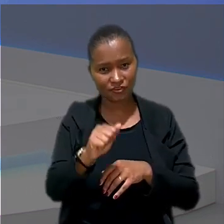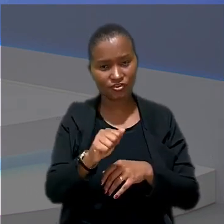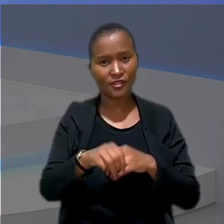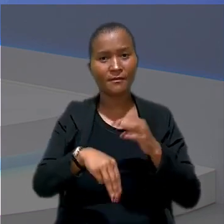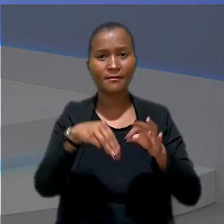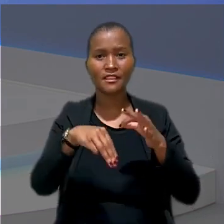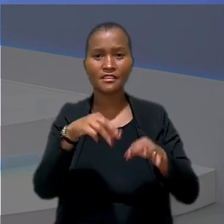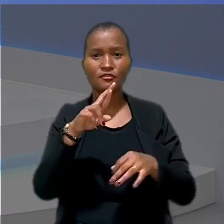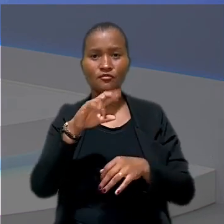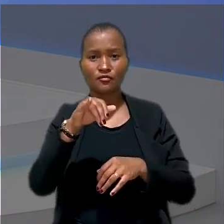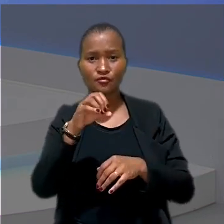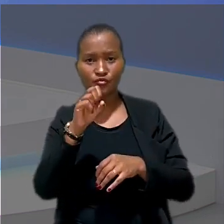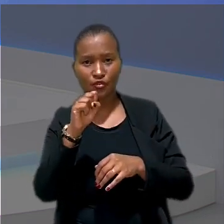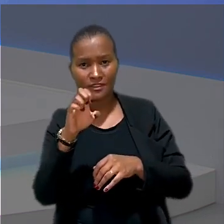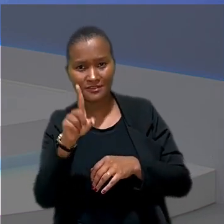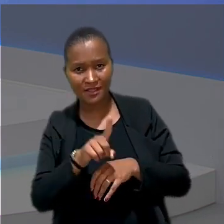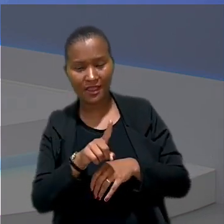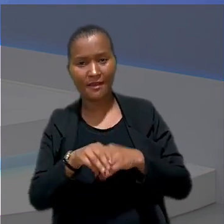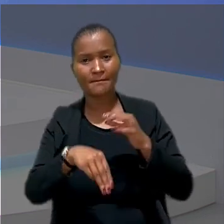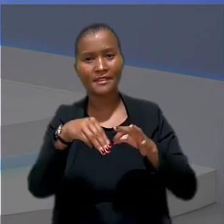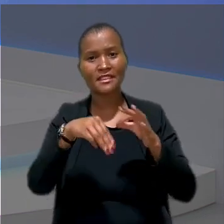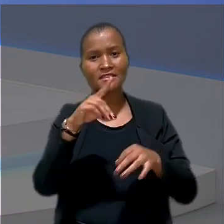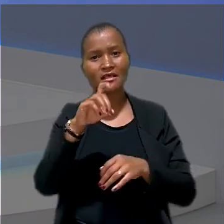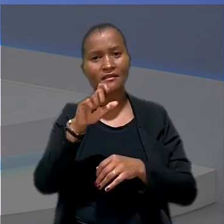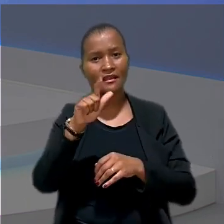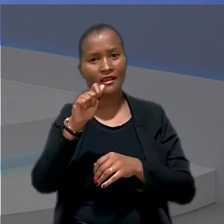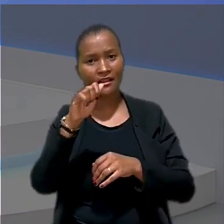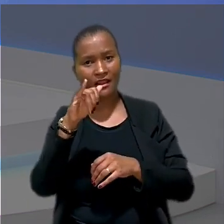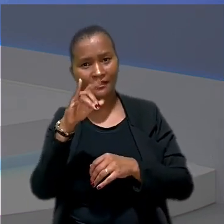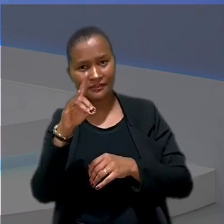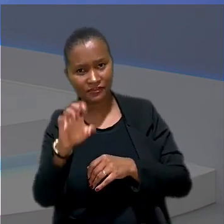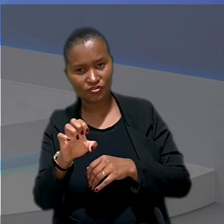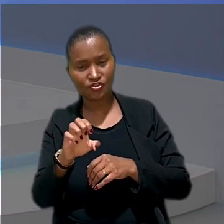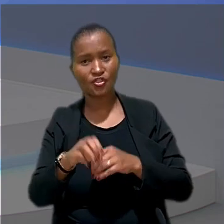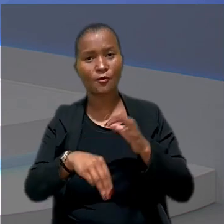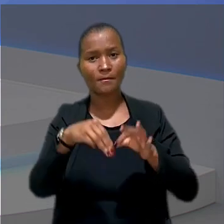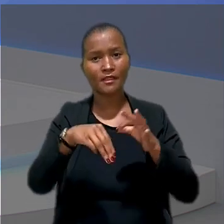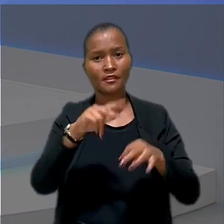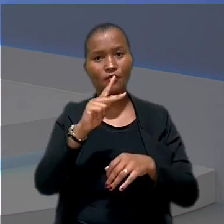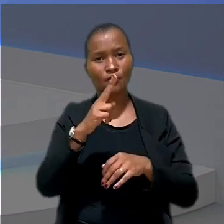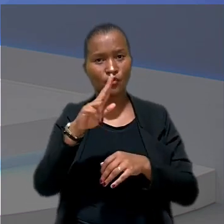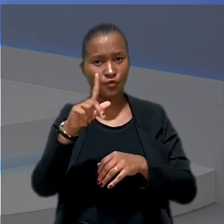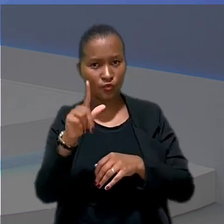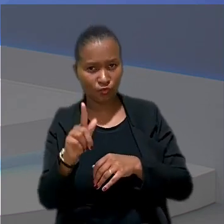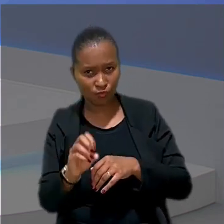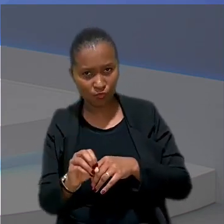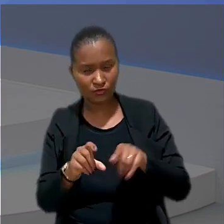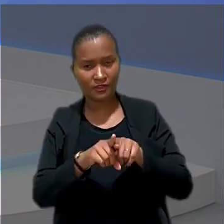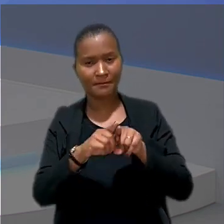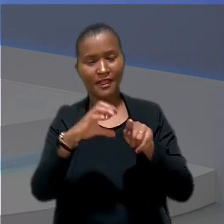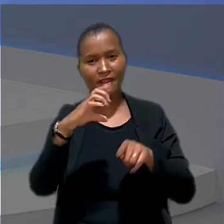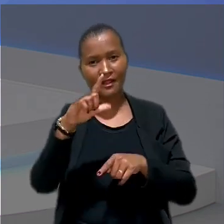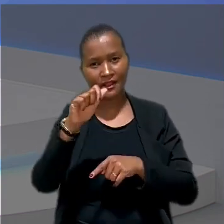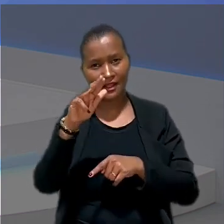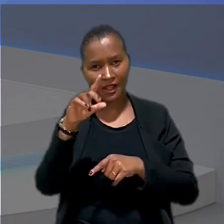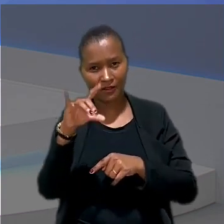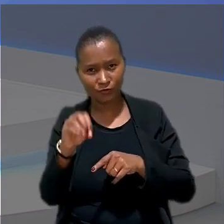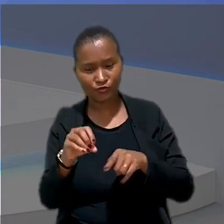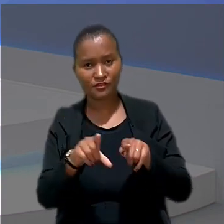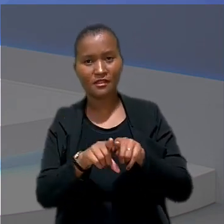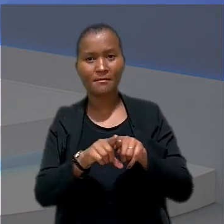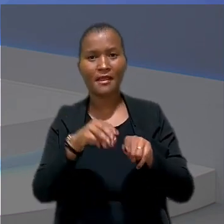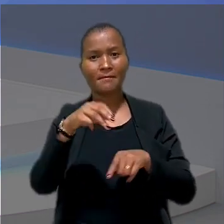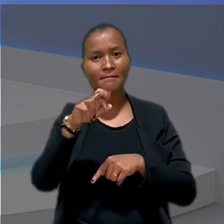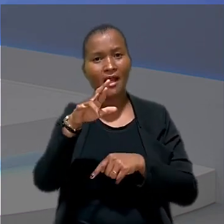Cátia Arruda, o ministro José Roberto Pimenta, a ministra Delaide Miranda Arantes, os ministros Hugo Scheuermann e Cláudio Brandão,